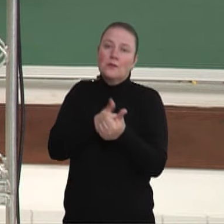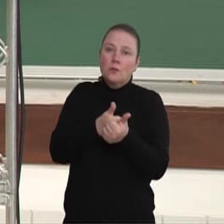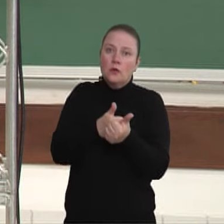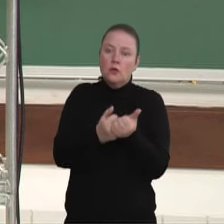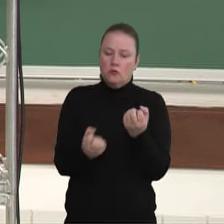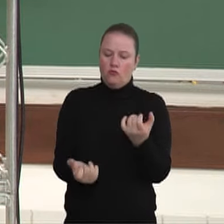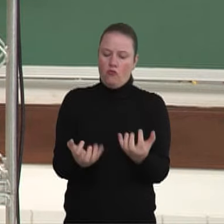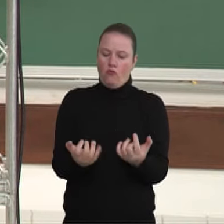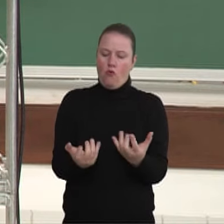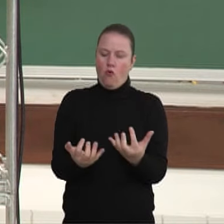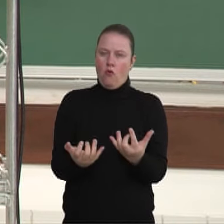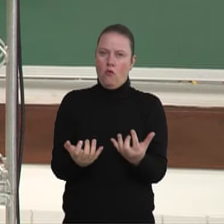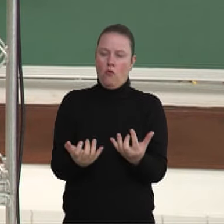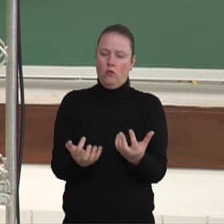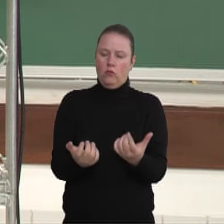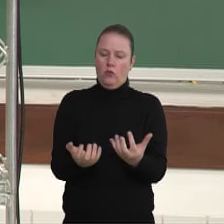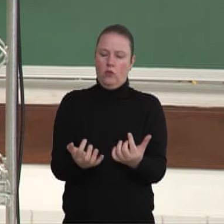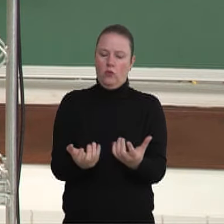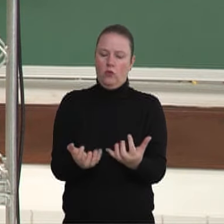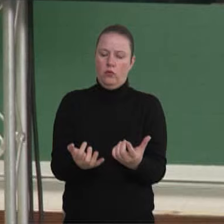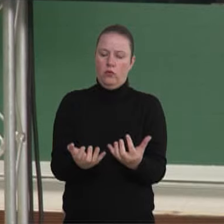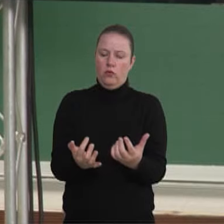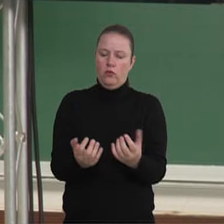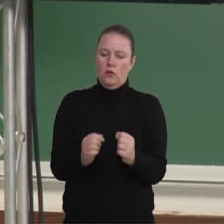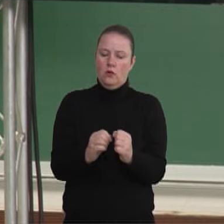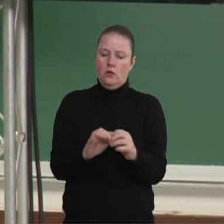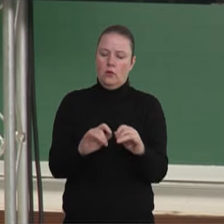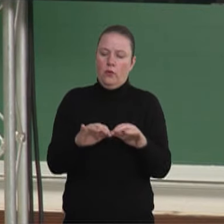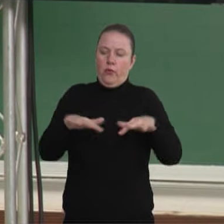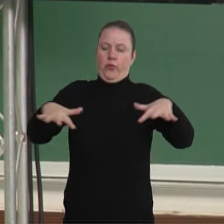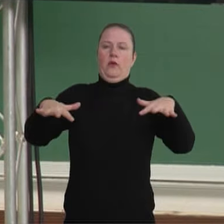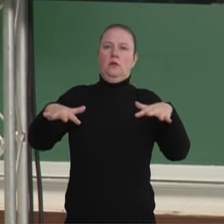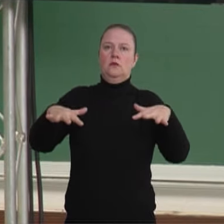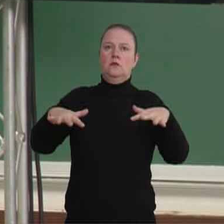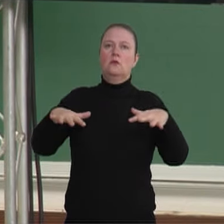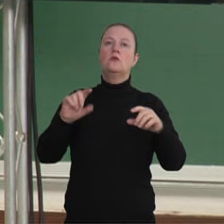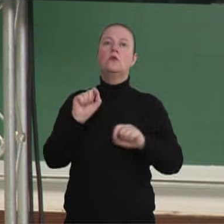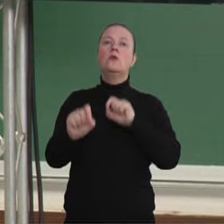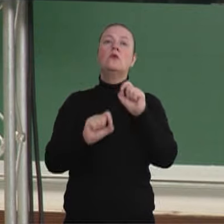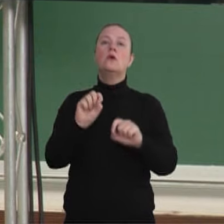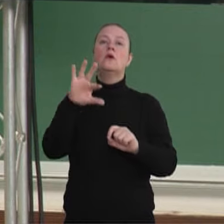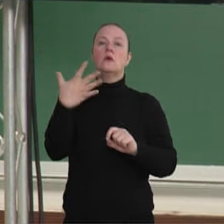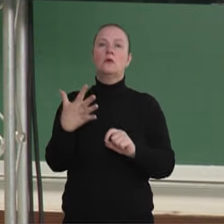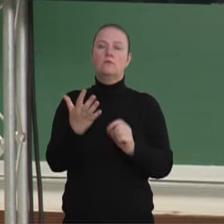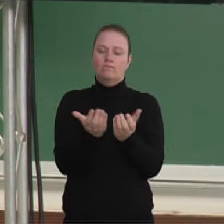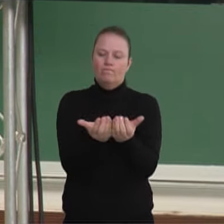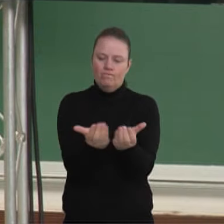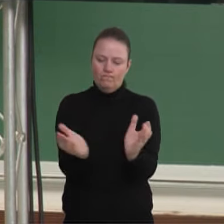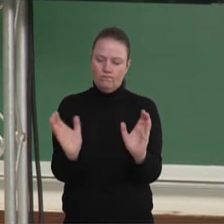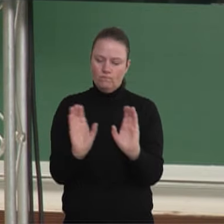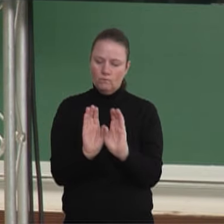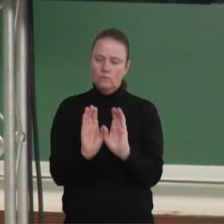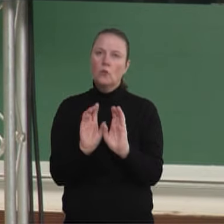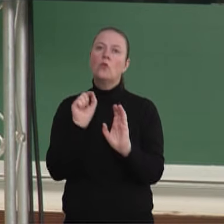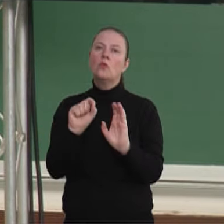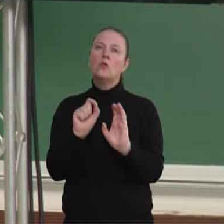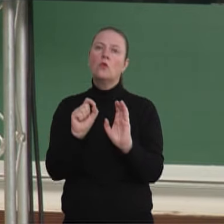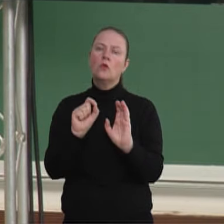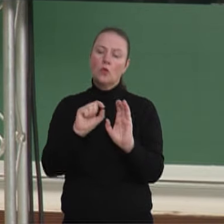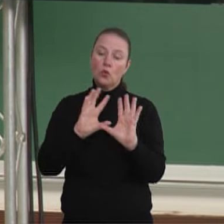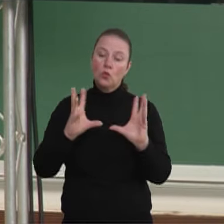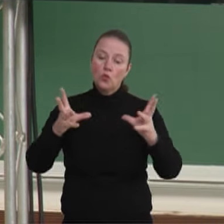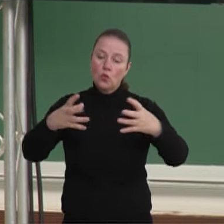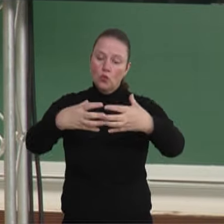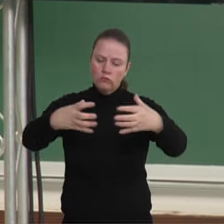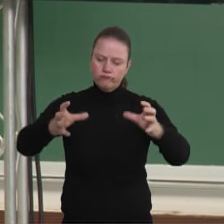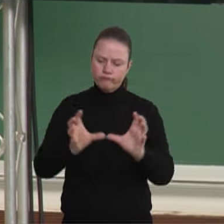mais do que esse e gradativamente você vai levando esse potencial de aquecimento para toda a estrutura. A tendência é que toda a